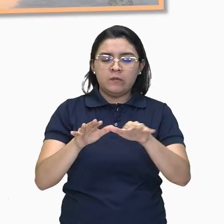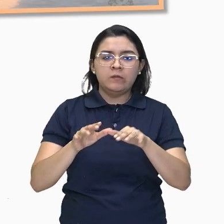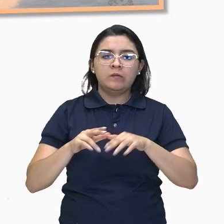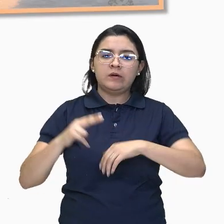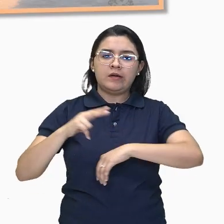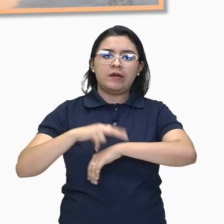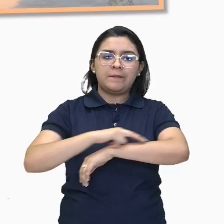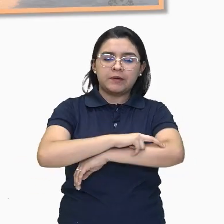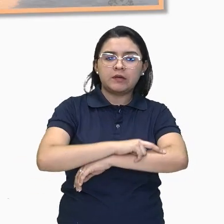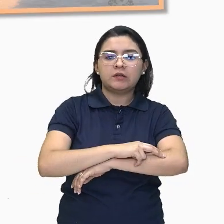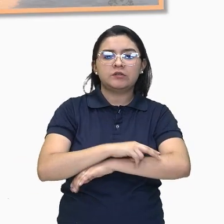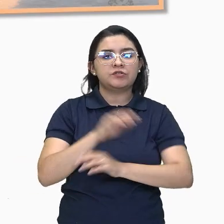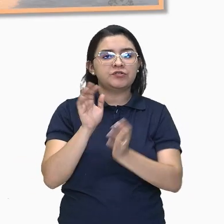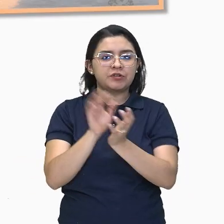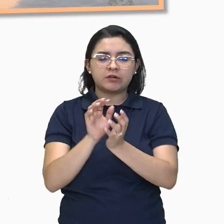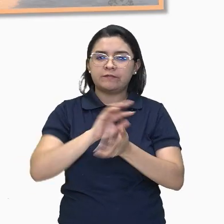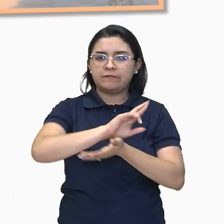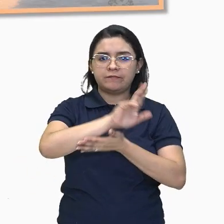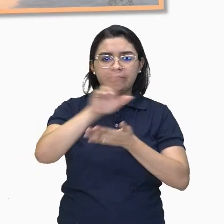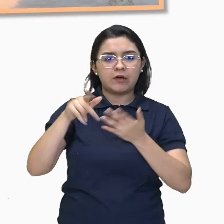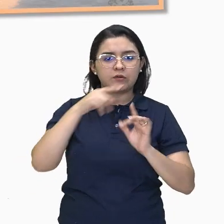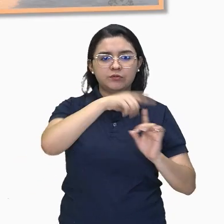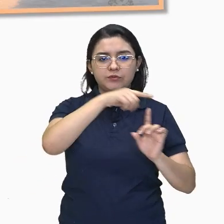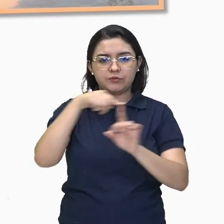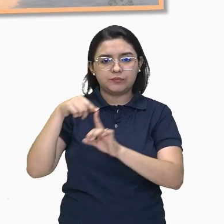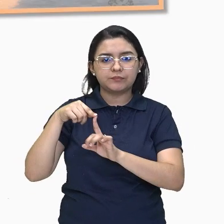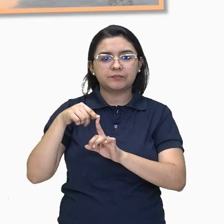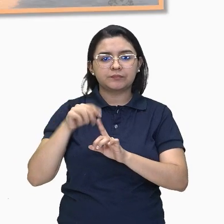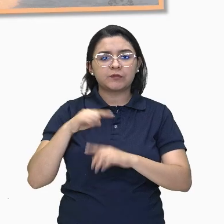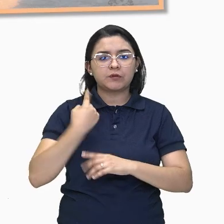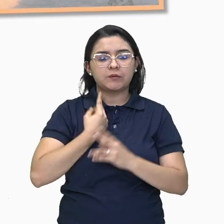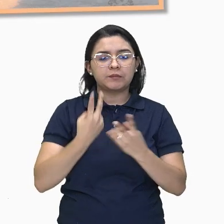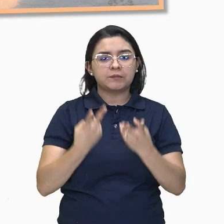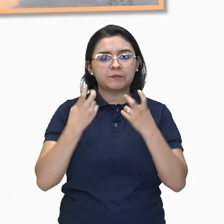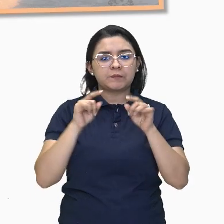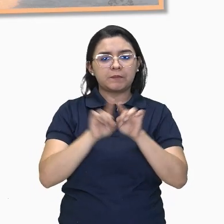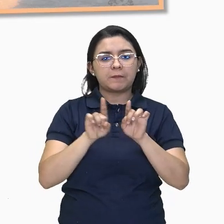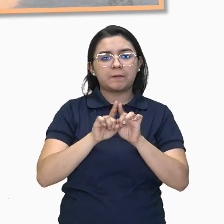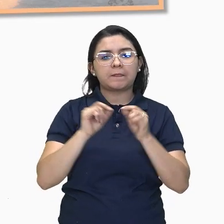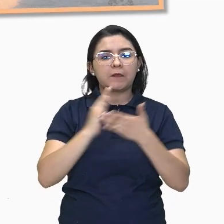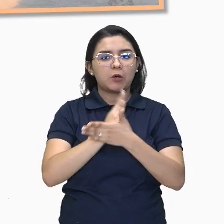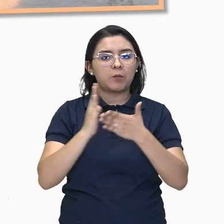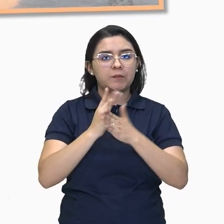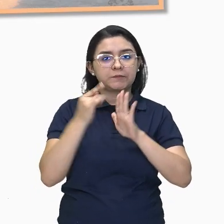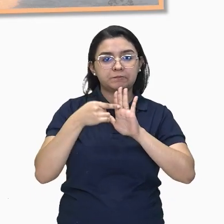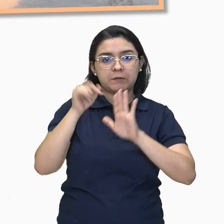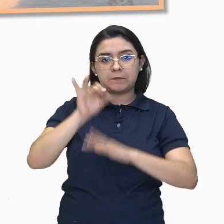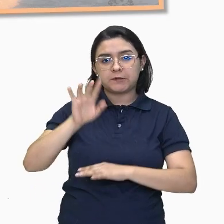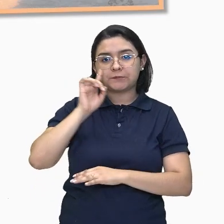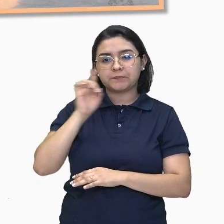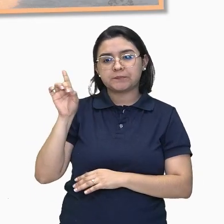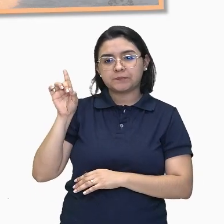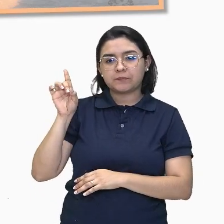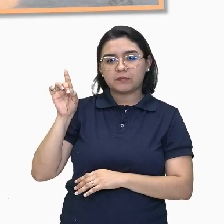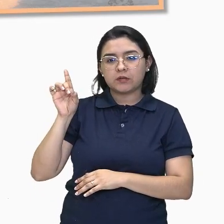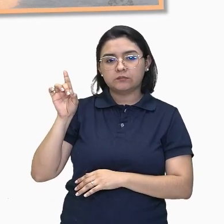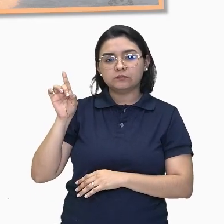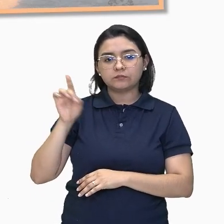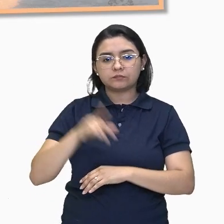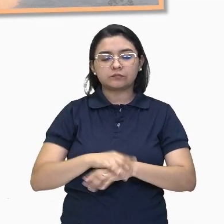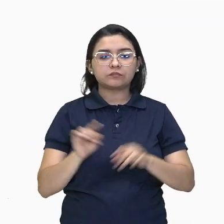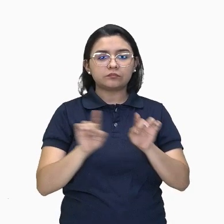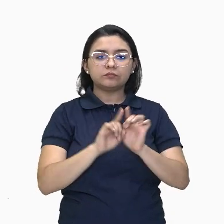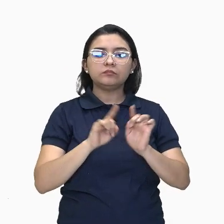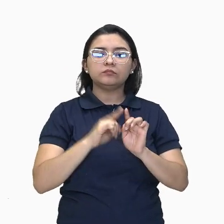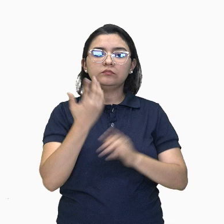répteis, jacarés, entre outras espécies, que a gente observa aí também algumas delas na imagem. E aí nós temos a